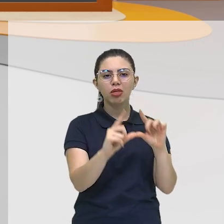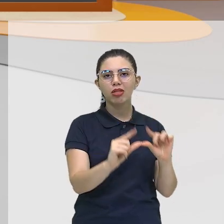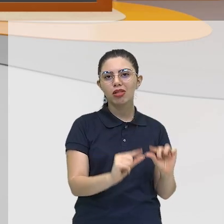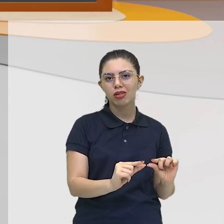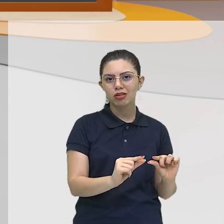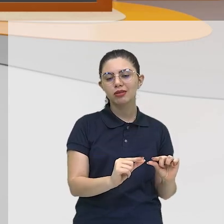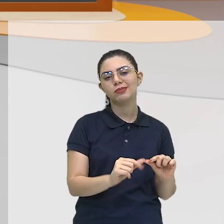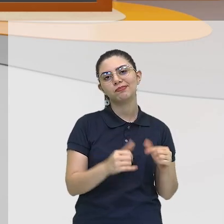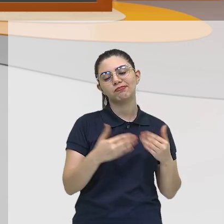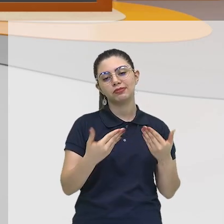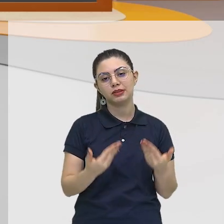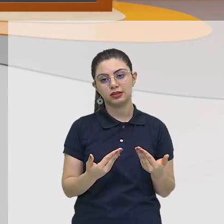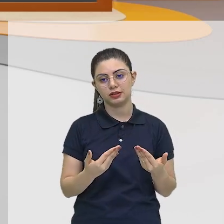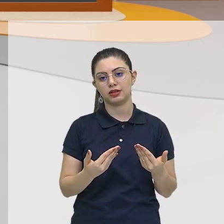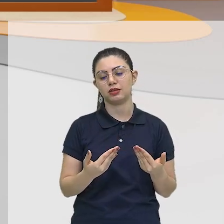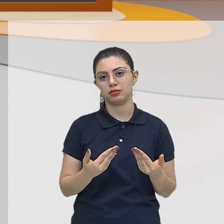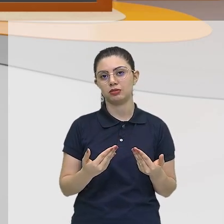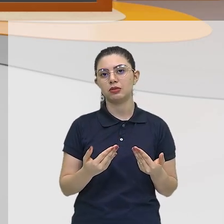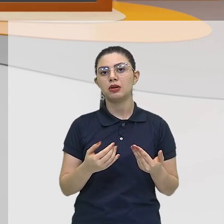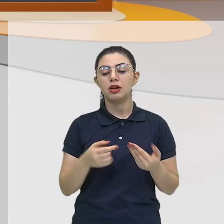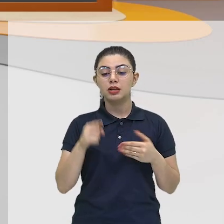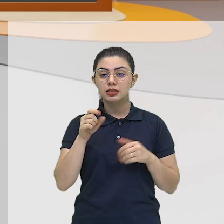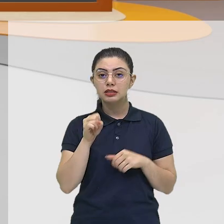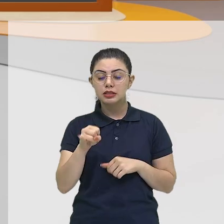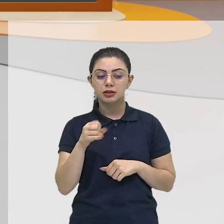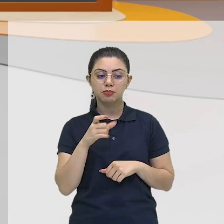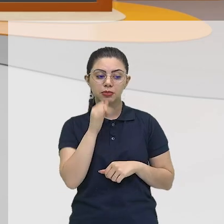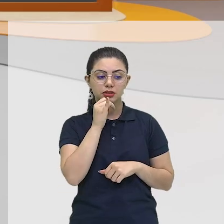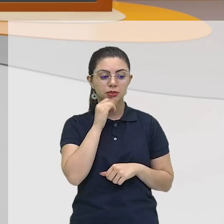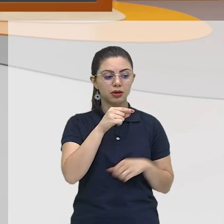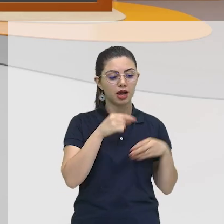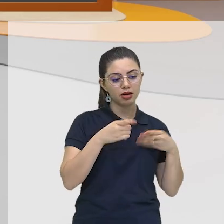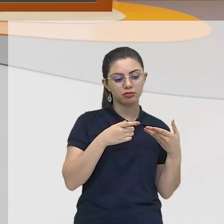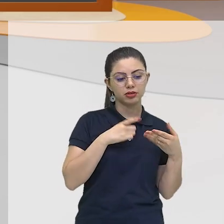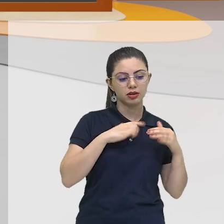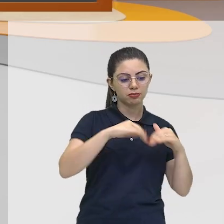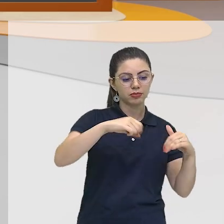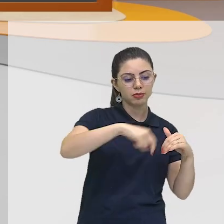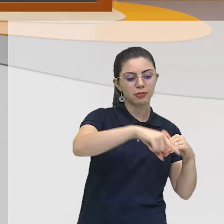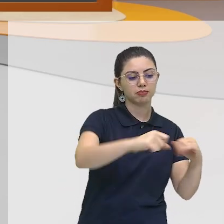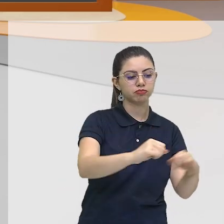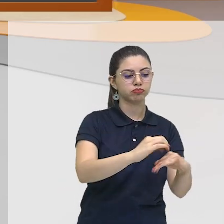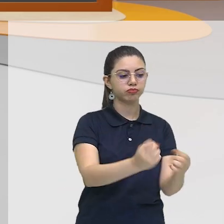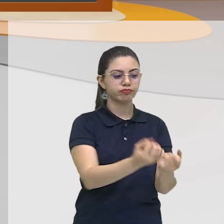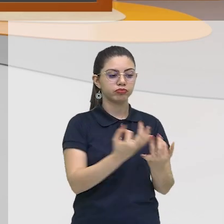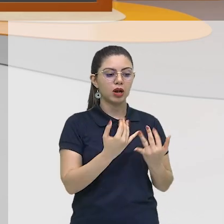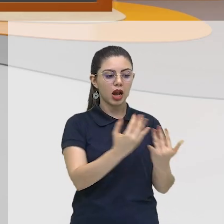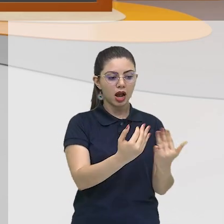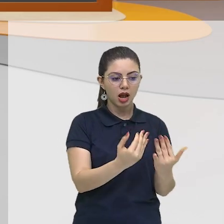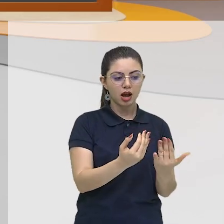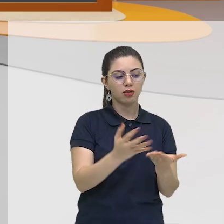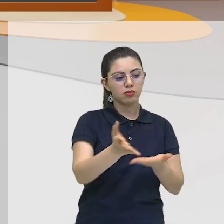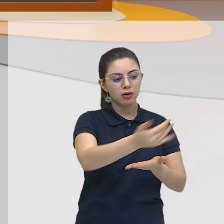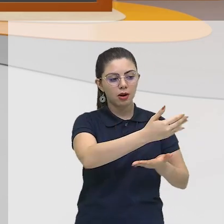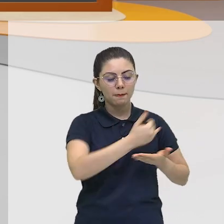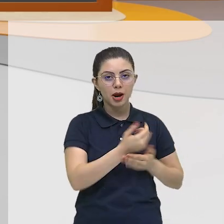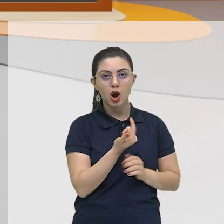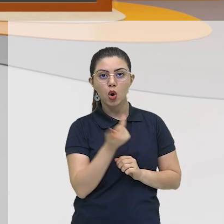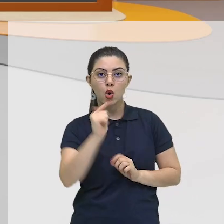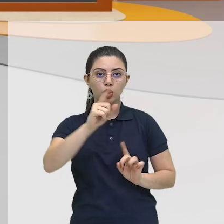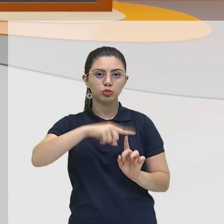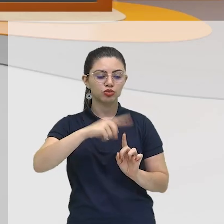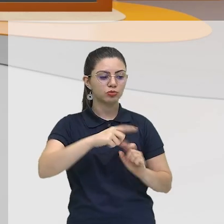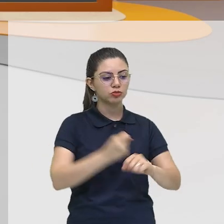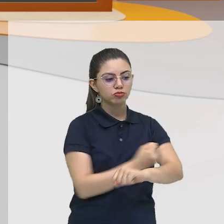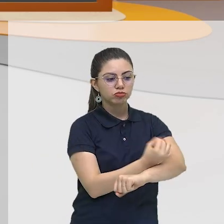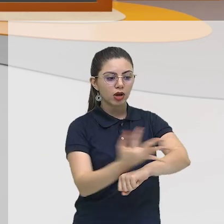produtividade, pois diminui ali a exaustão do solo, porque também ele acaba, né, perdendo nutriente às vezes. Muitas